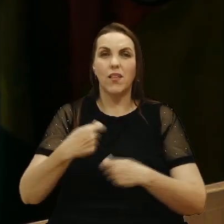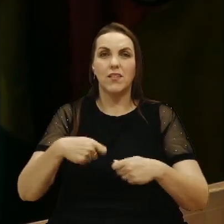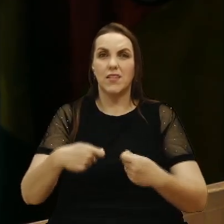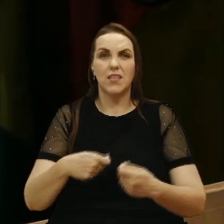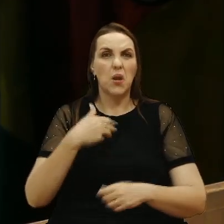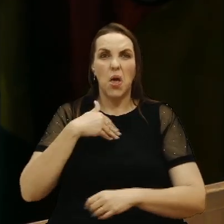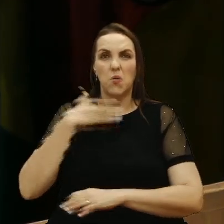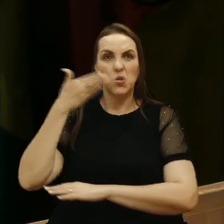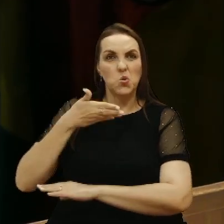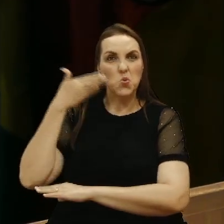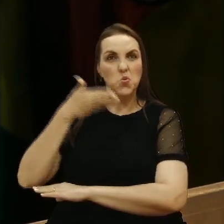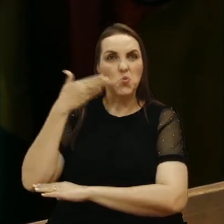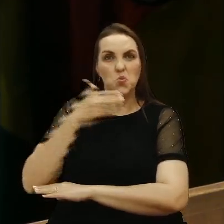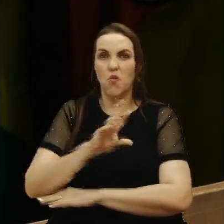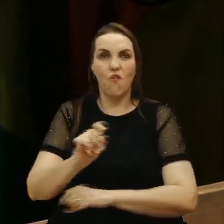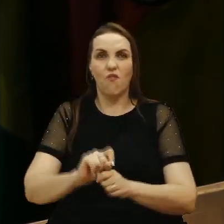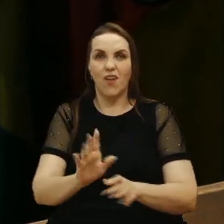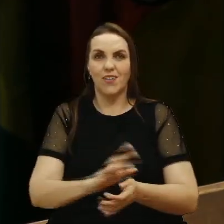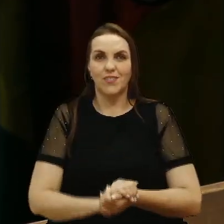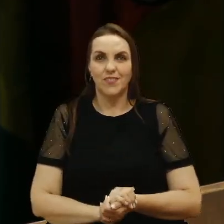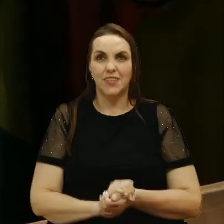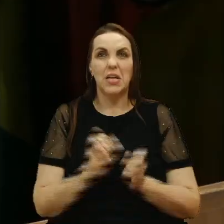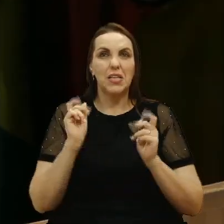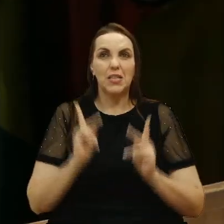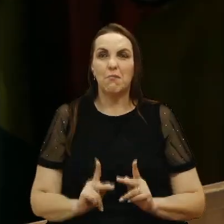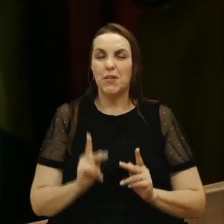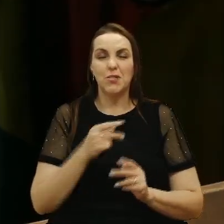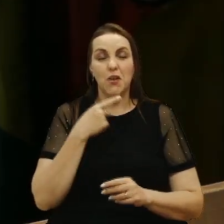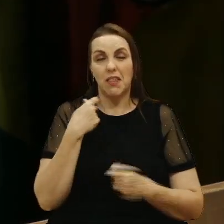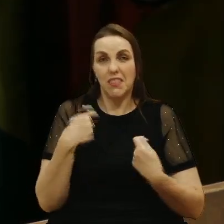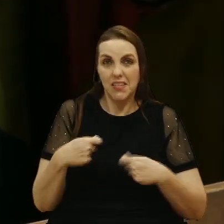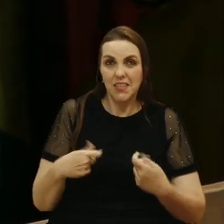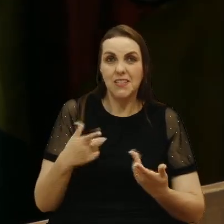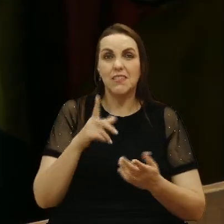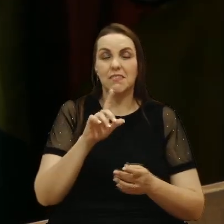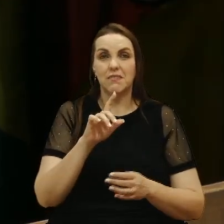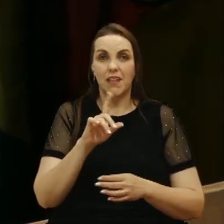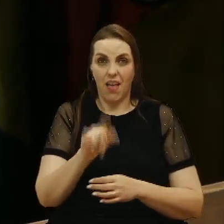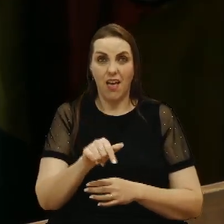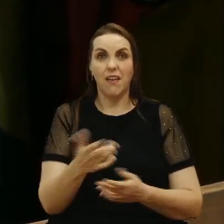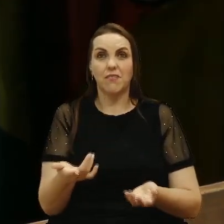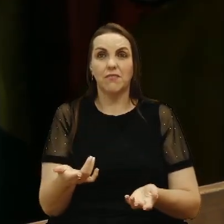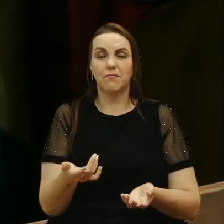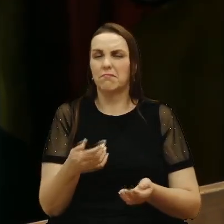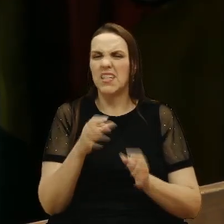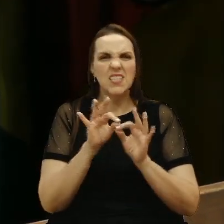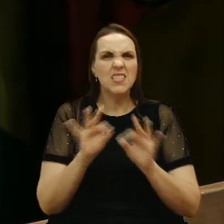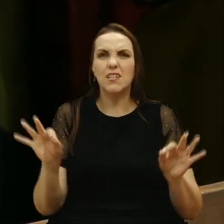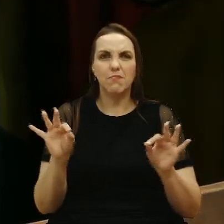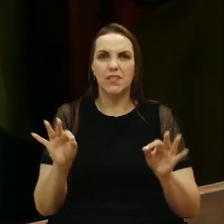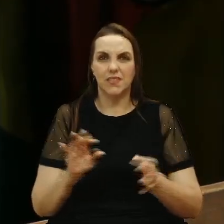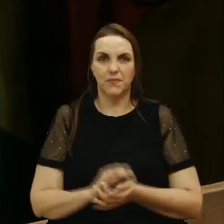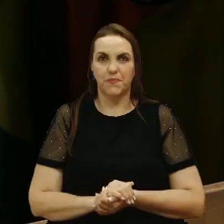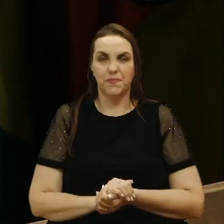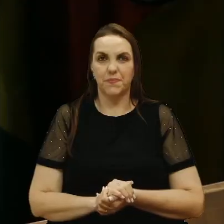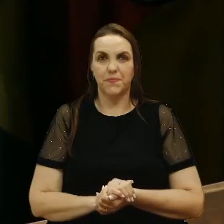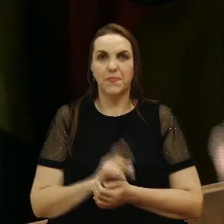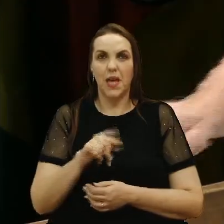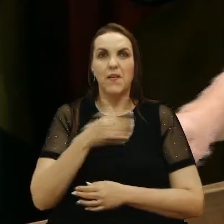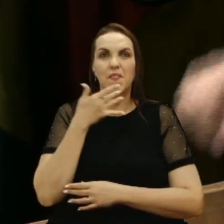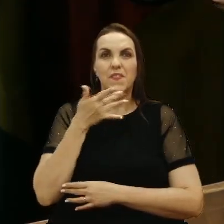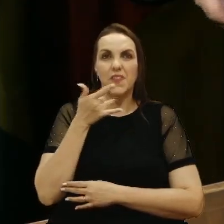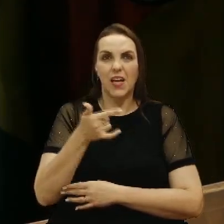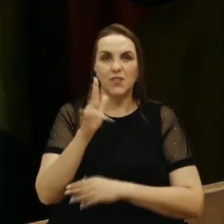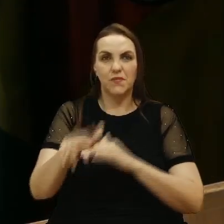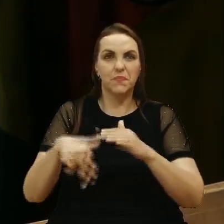discurso. Porque se tem alguém que acha que é necessário, que pegue. É simples a equação. É muito fácil vir